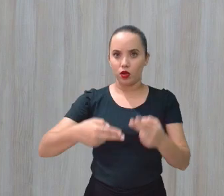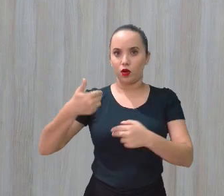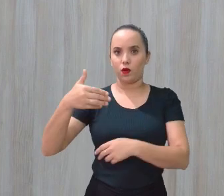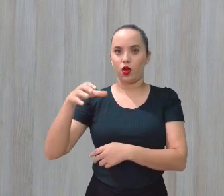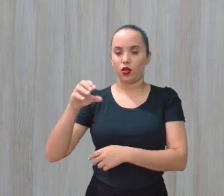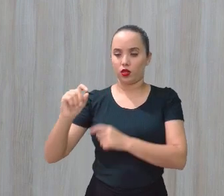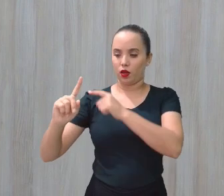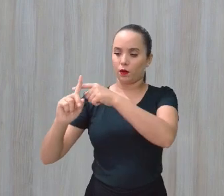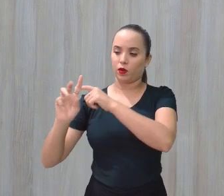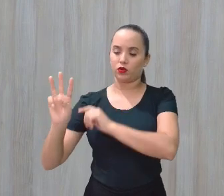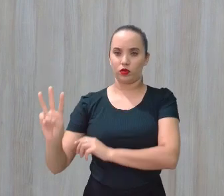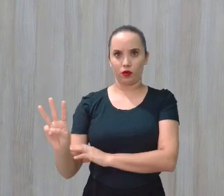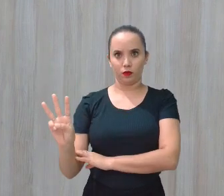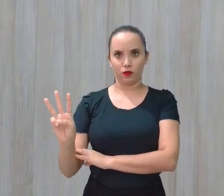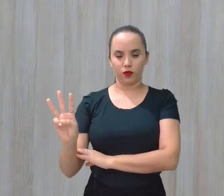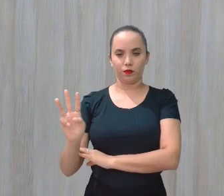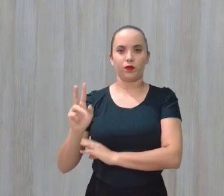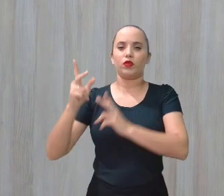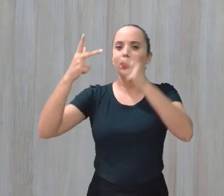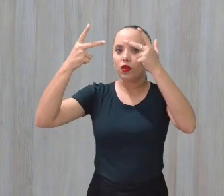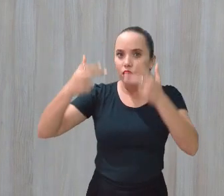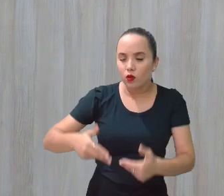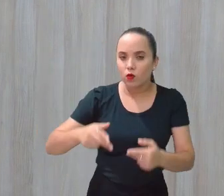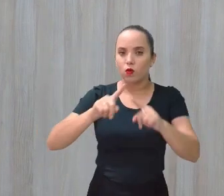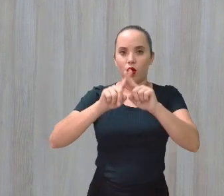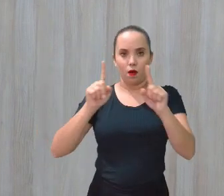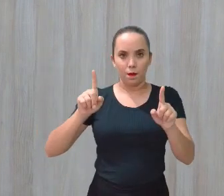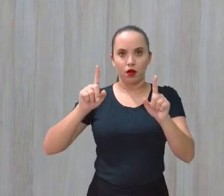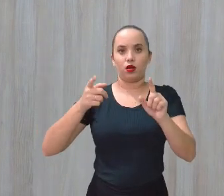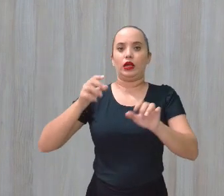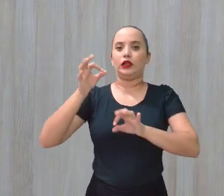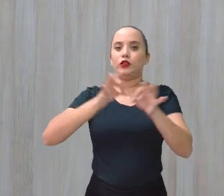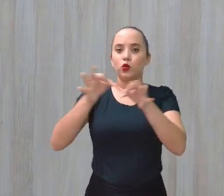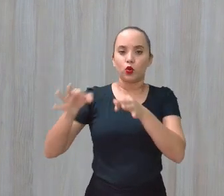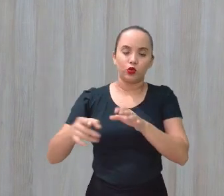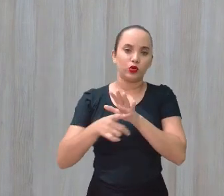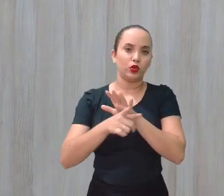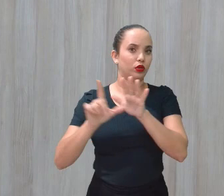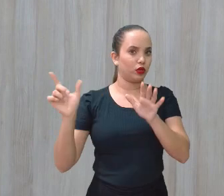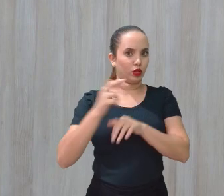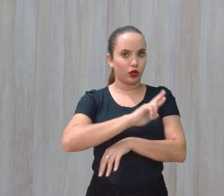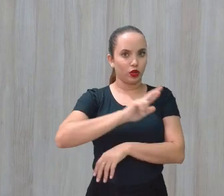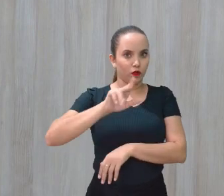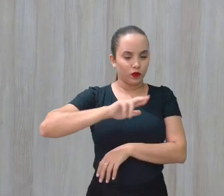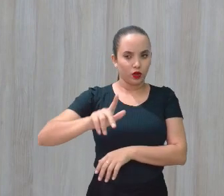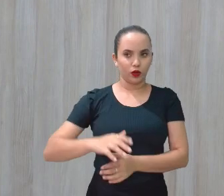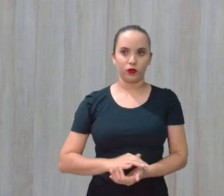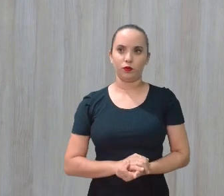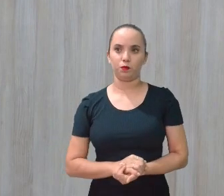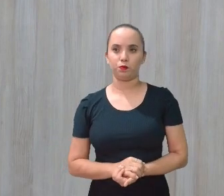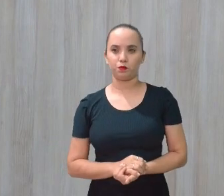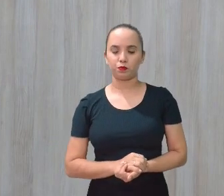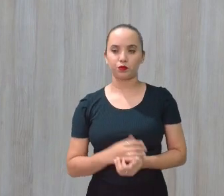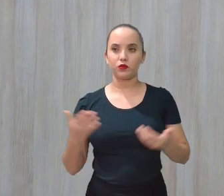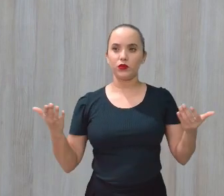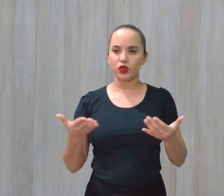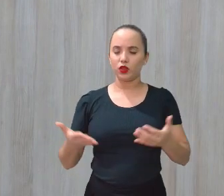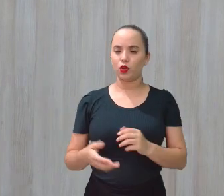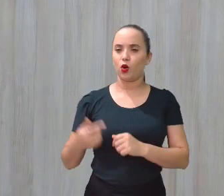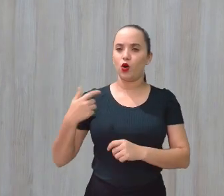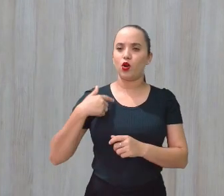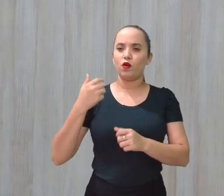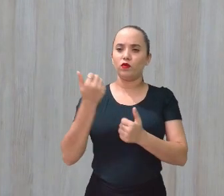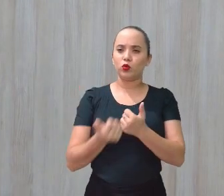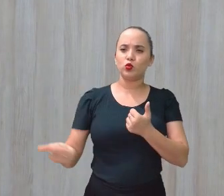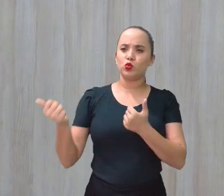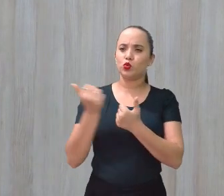a mesma equação aqui, apenas arrumada de uma outra forma. E o que é o método da substituição? Eu vou